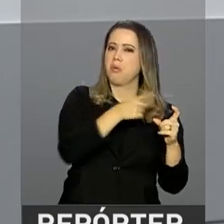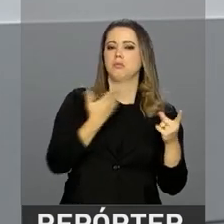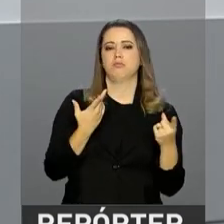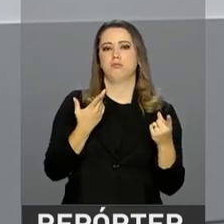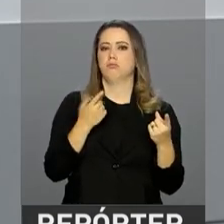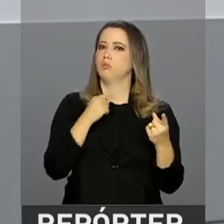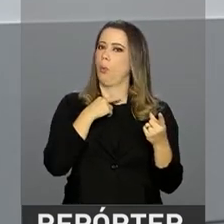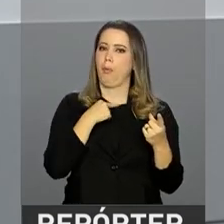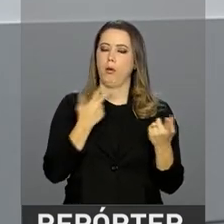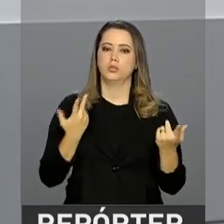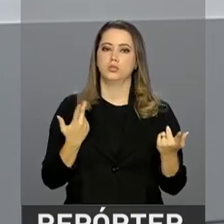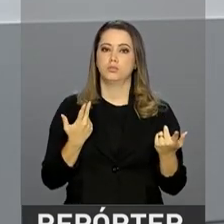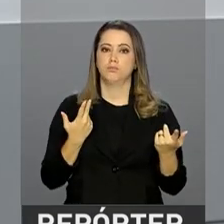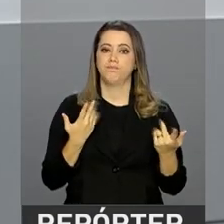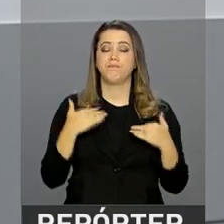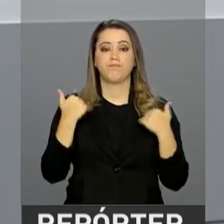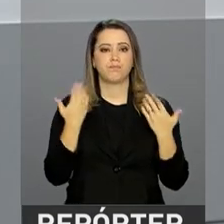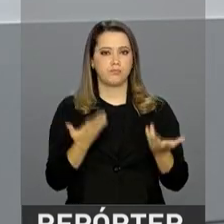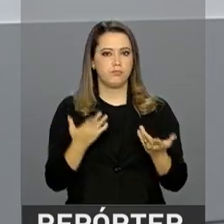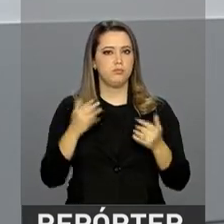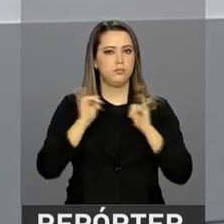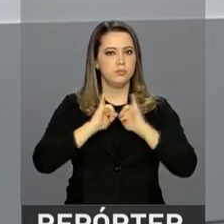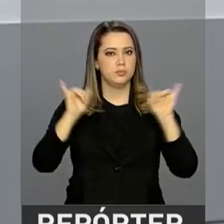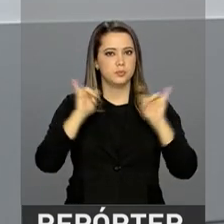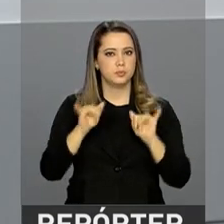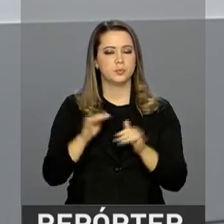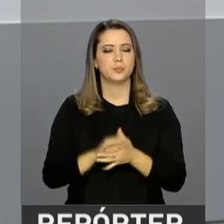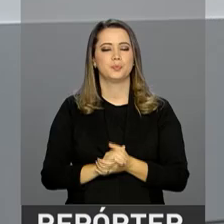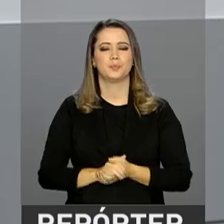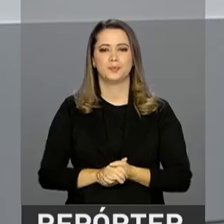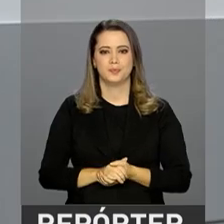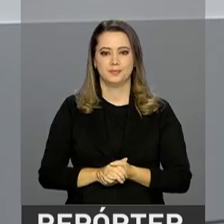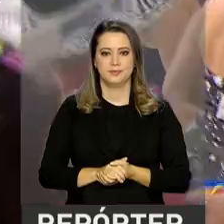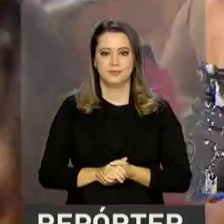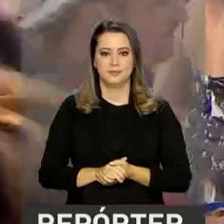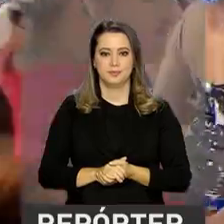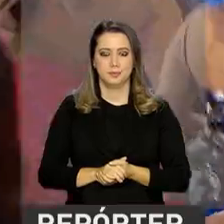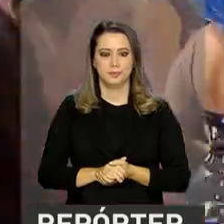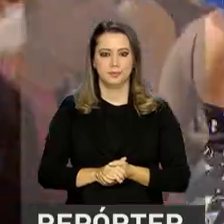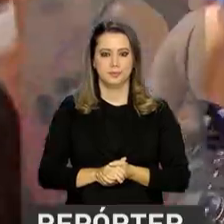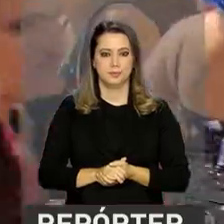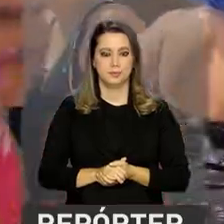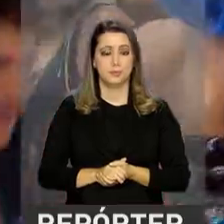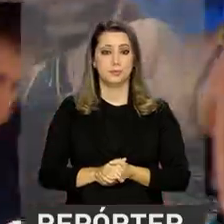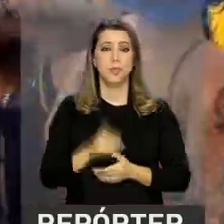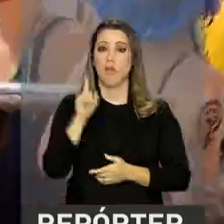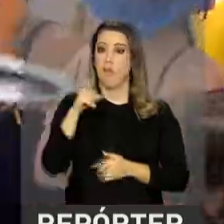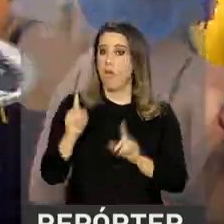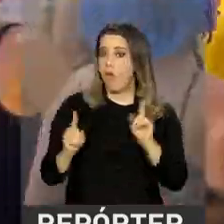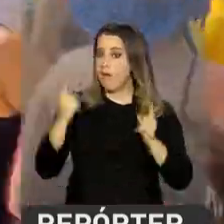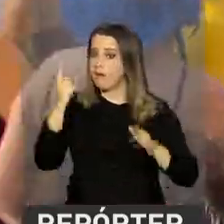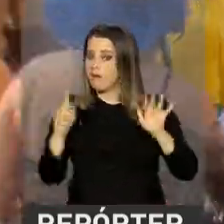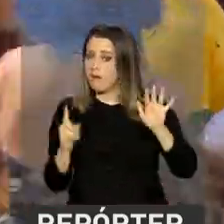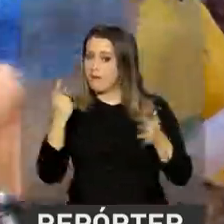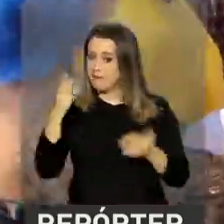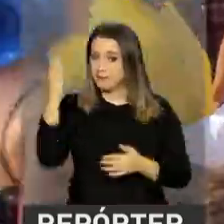da Secretaria Nacional de Políticas para as Mulheres faz esse alerta. É carnaval no